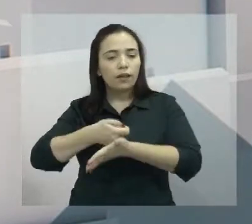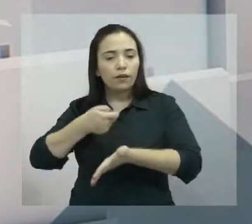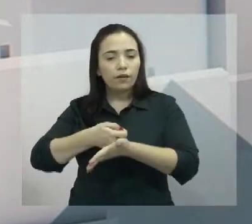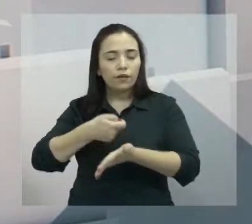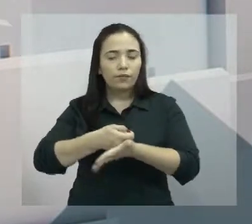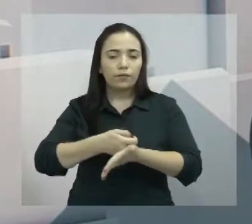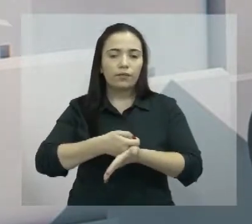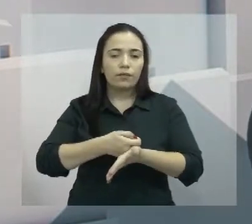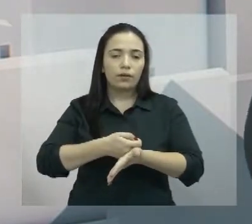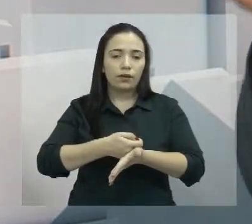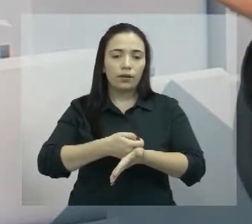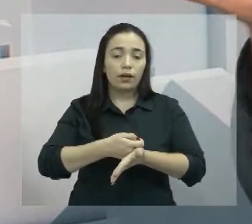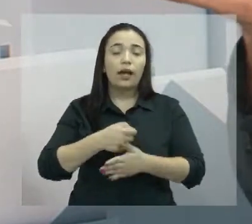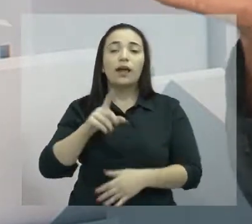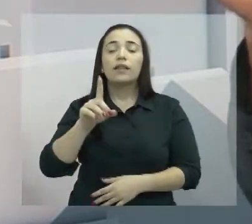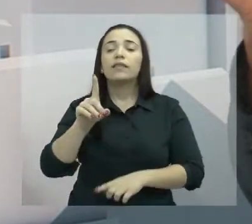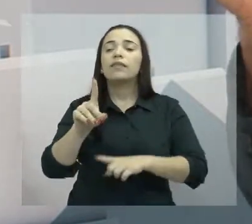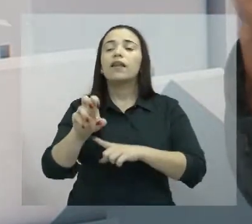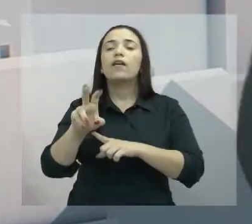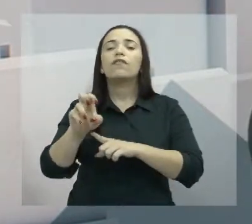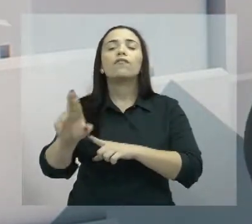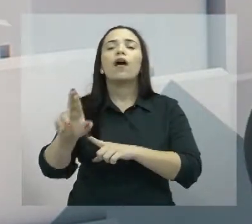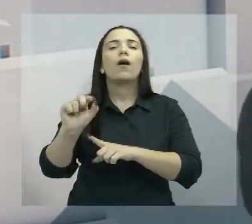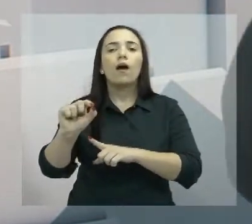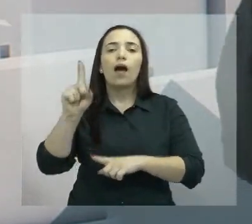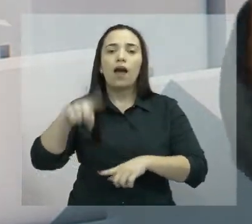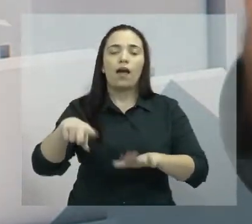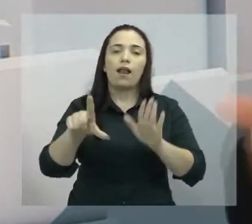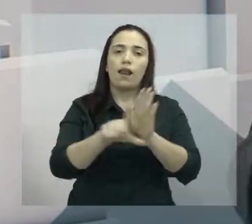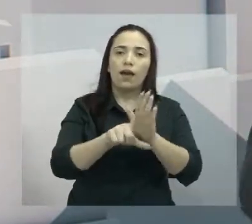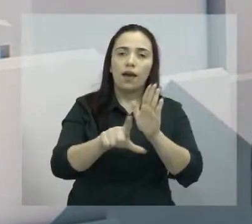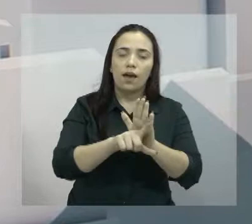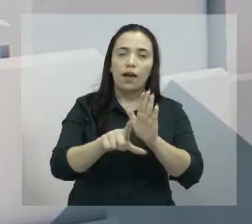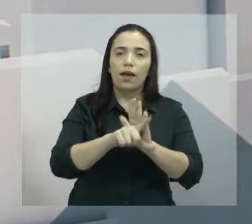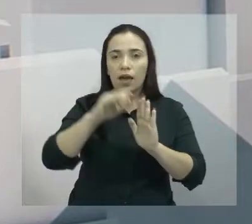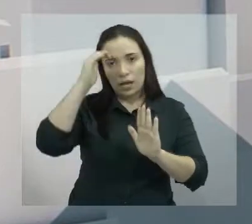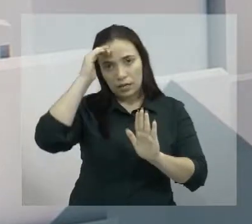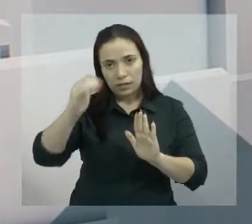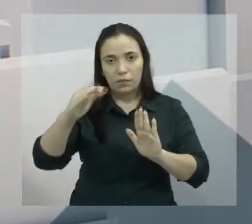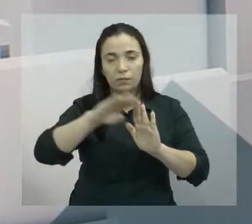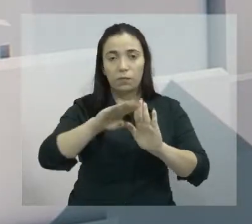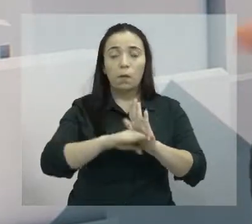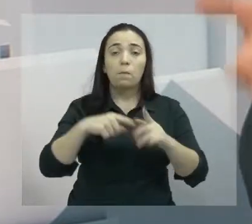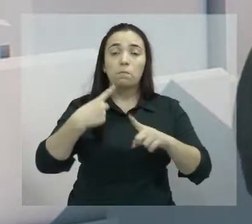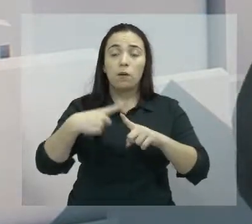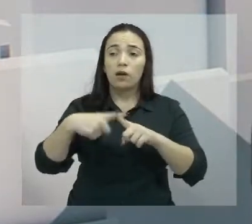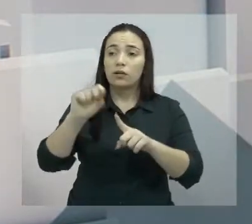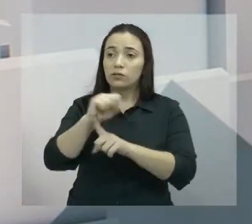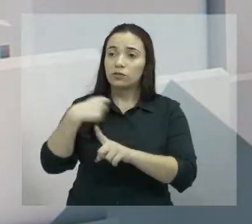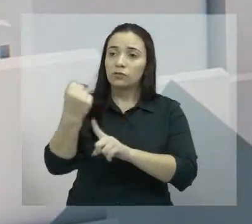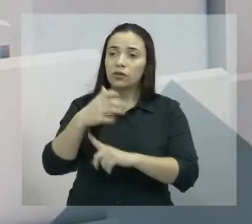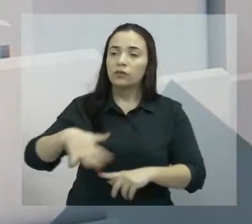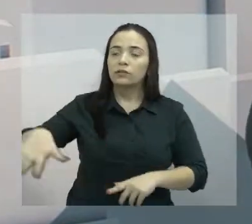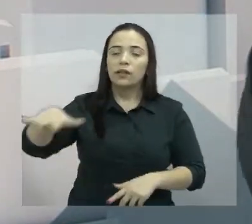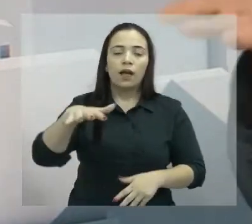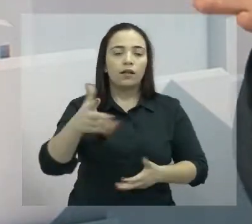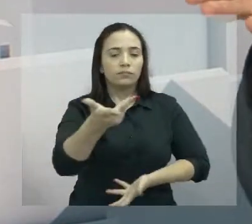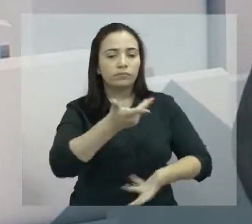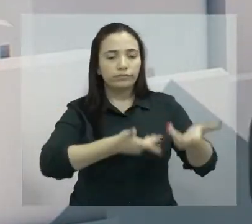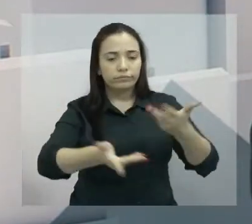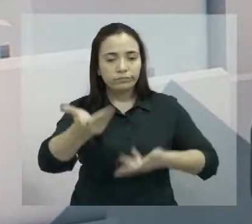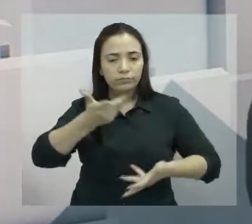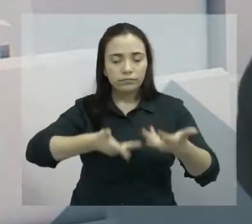E deveres são as leis, né? E aí, é claro, os costumes de uma sociedade que mostram o cumprimento, né,